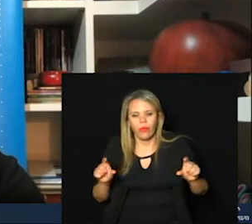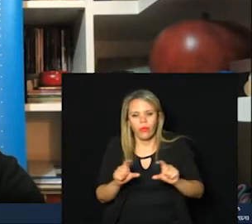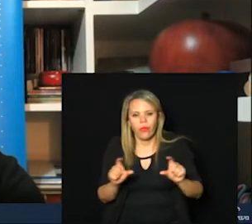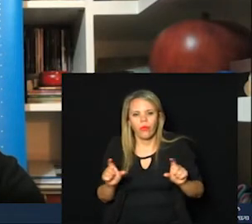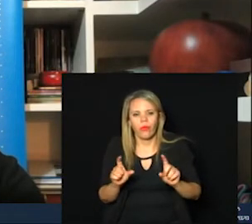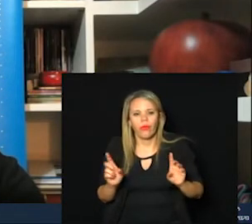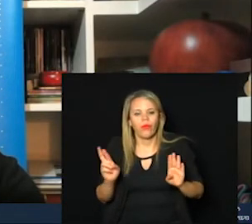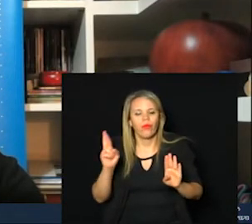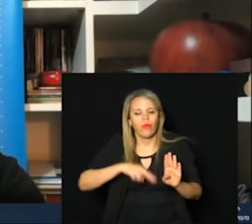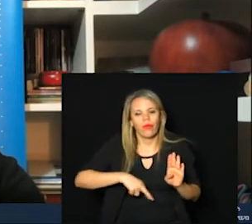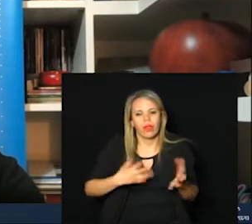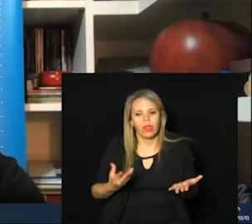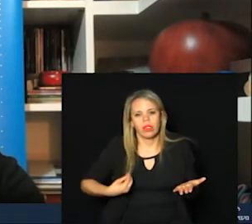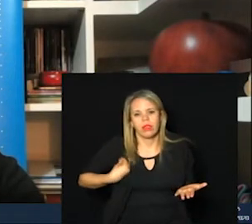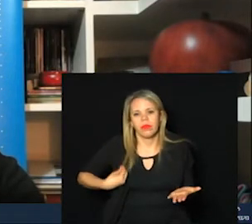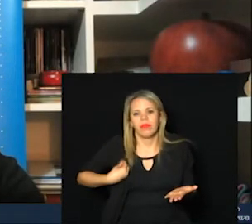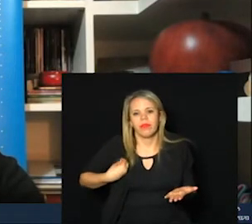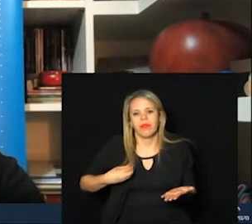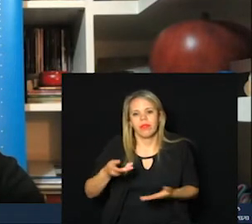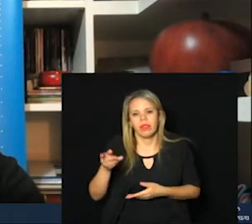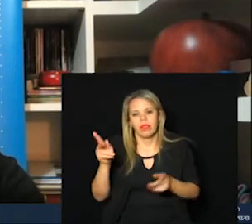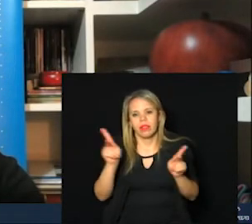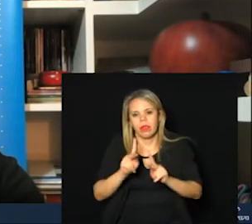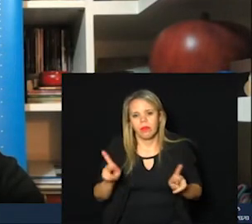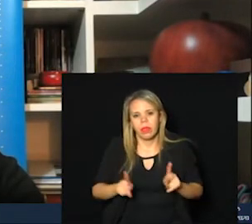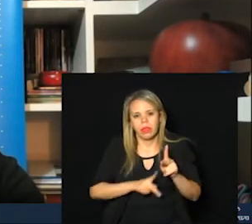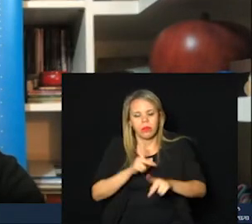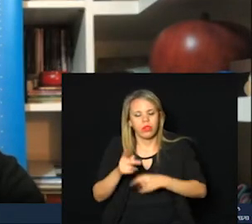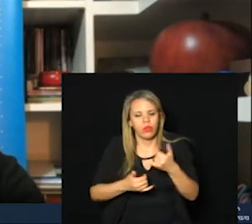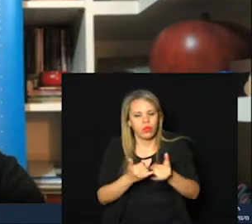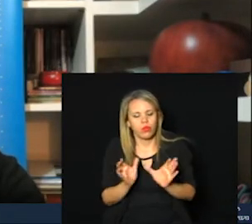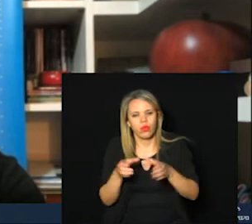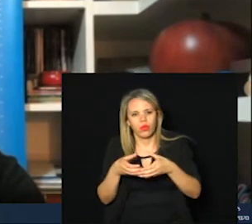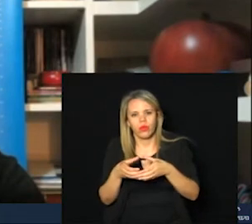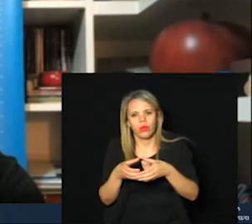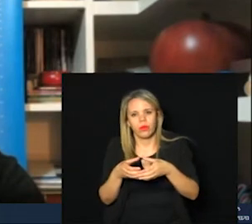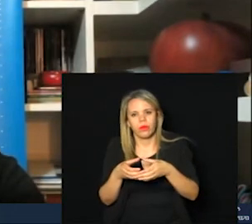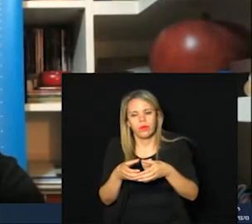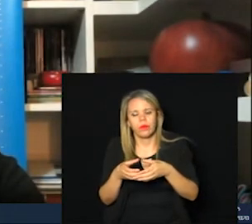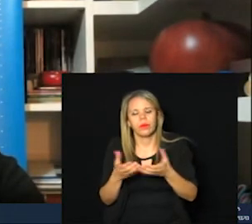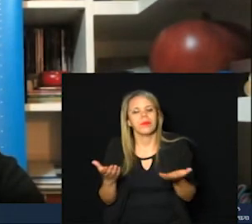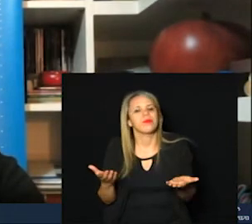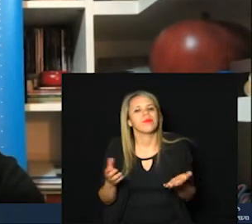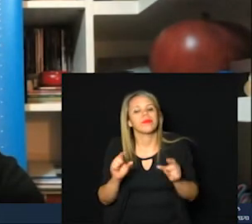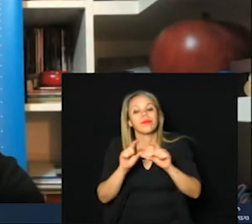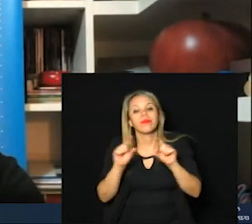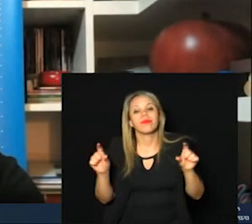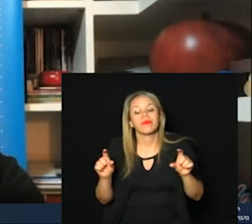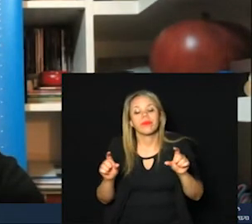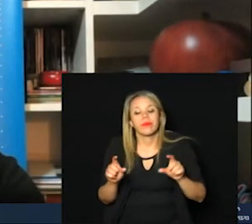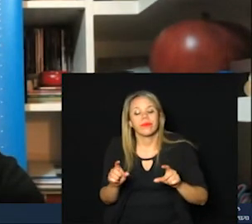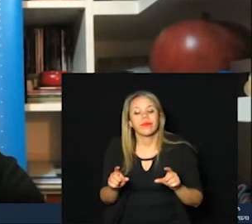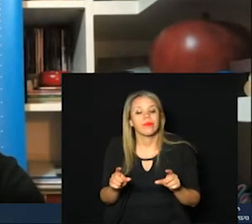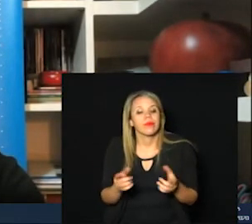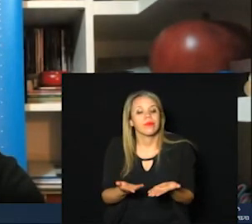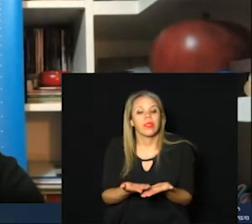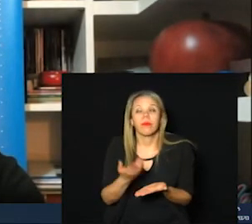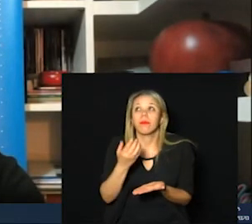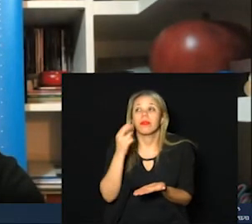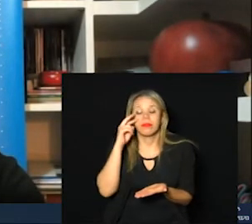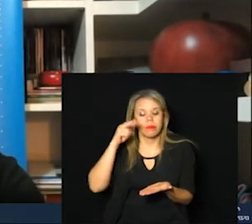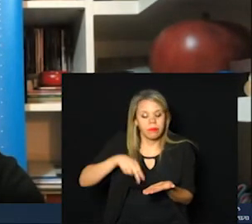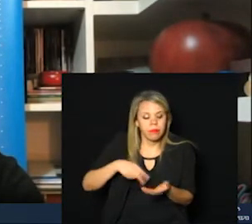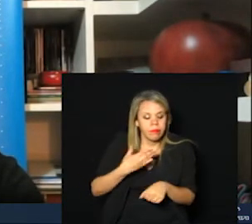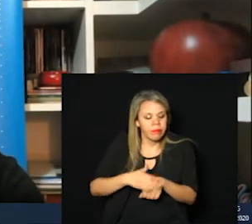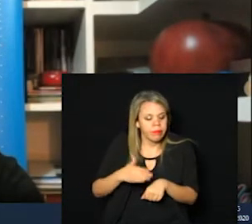vivência da paz. A pessoa joga, ou o grupo, né, joga o dado, e a frase que cai para cima é colocada em